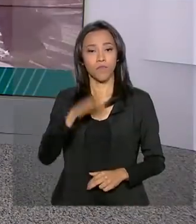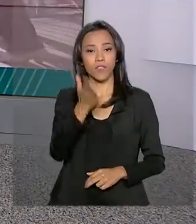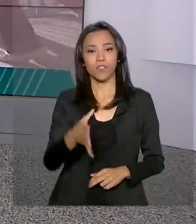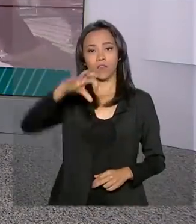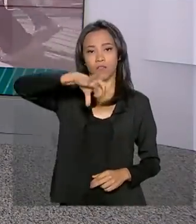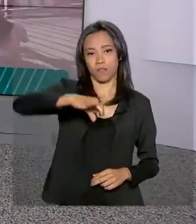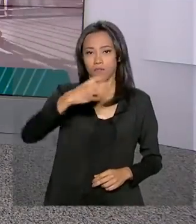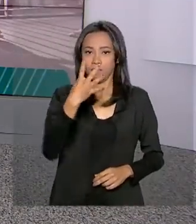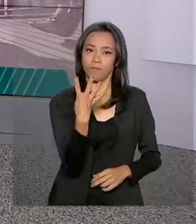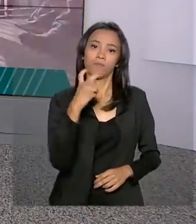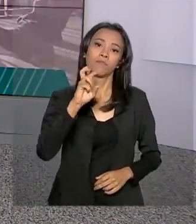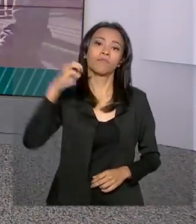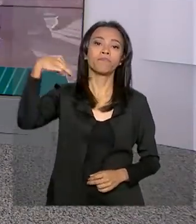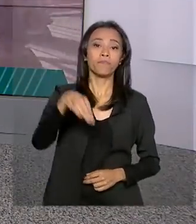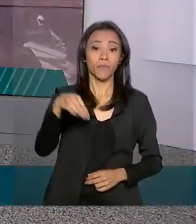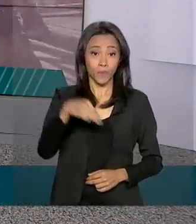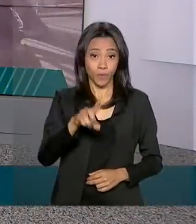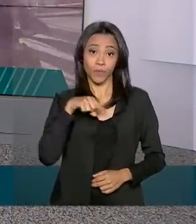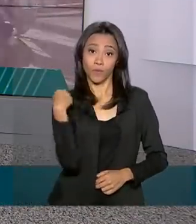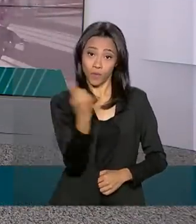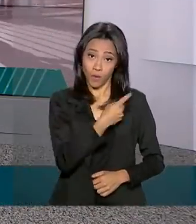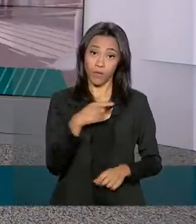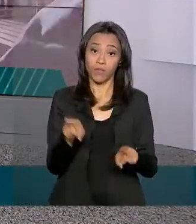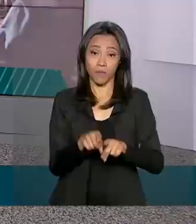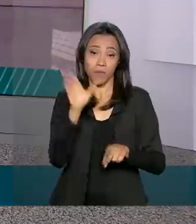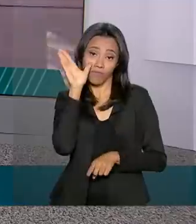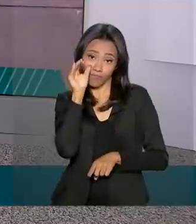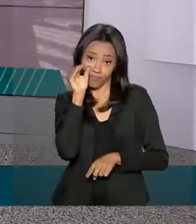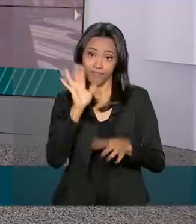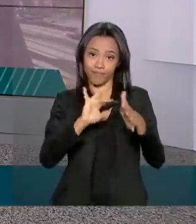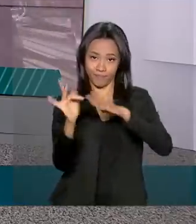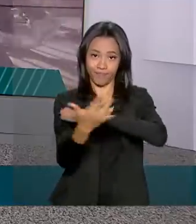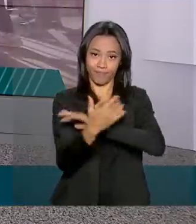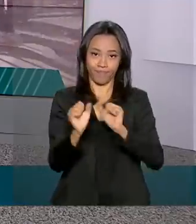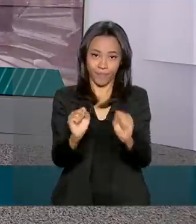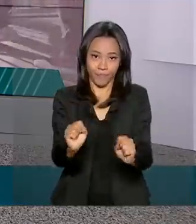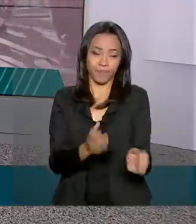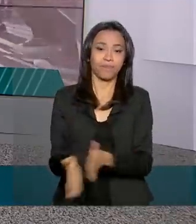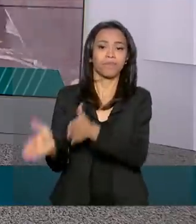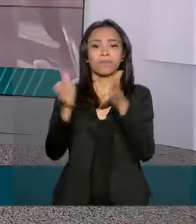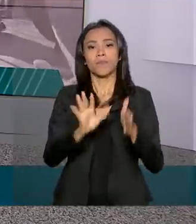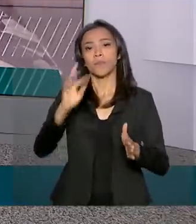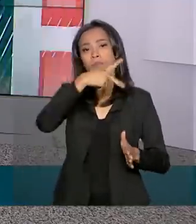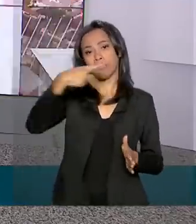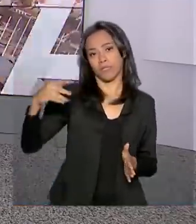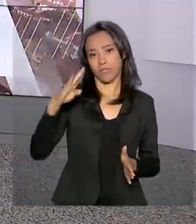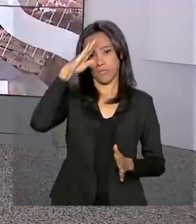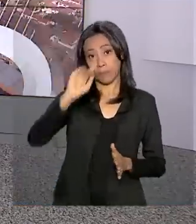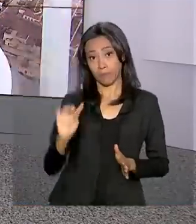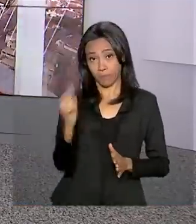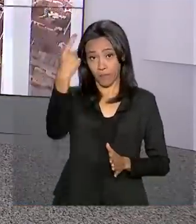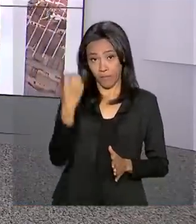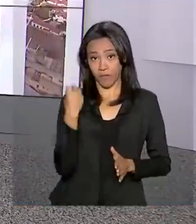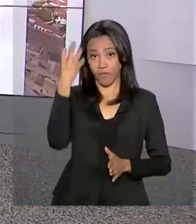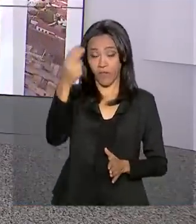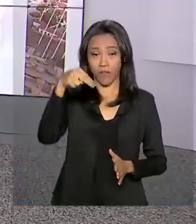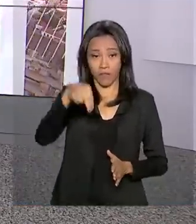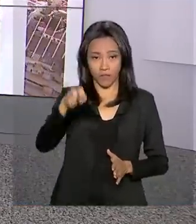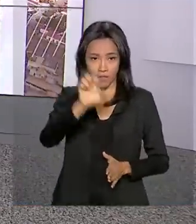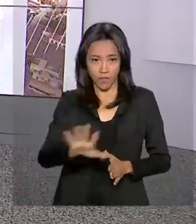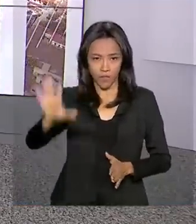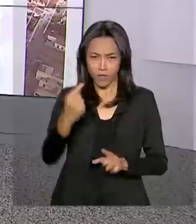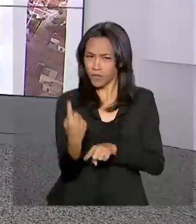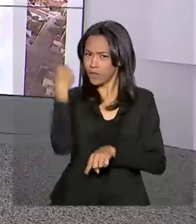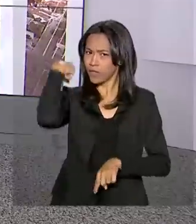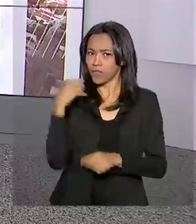São 9 horas e 45 minutos. Estamos ao vivo também pelas redes sociais. O presidente Jair Bolsonaro faz a primeira viagem ao Nordeste desde